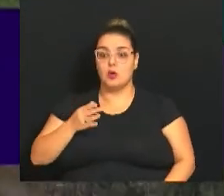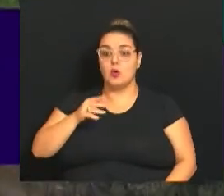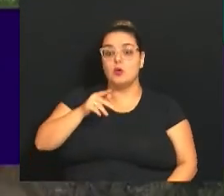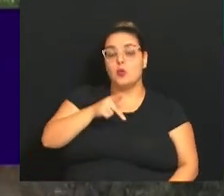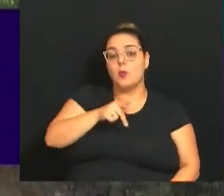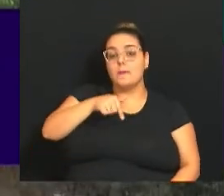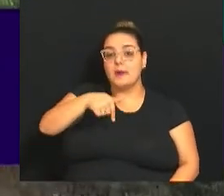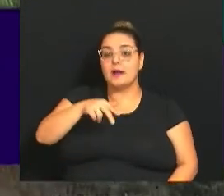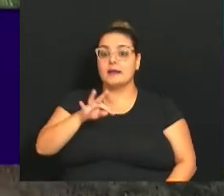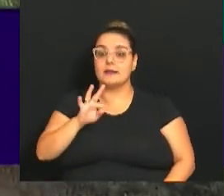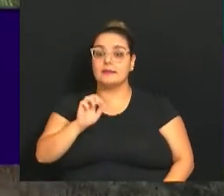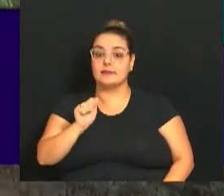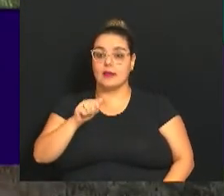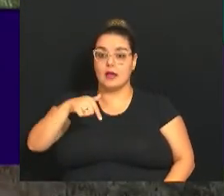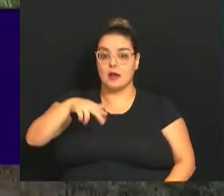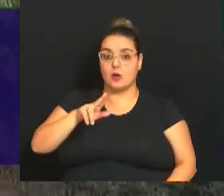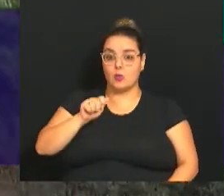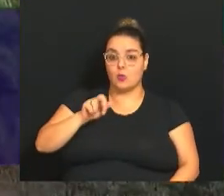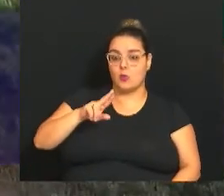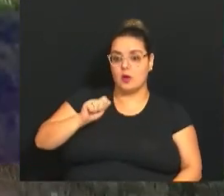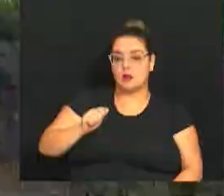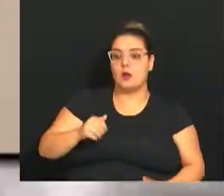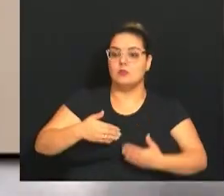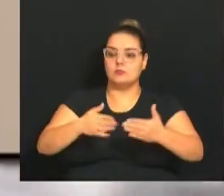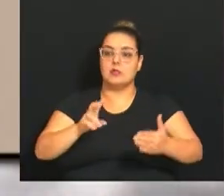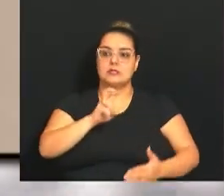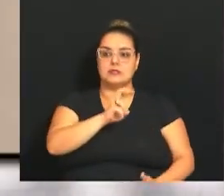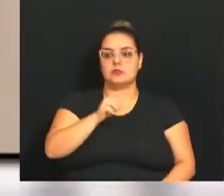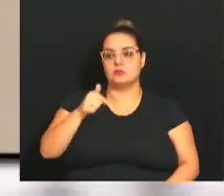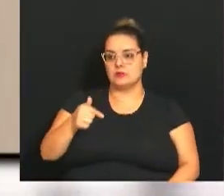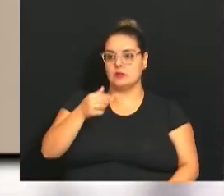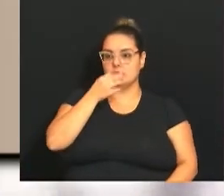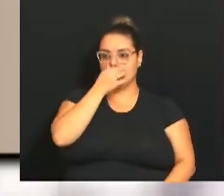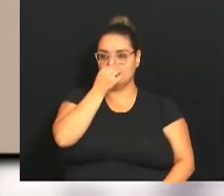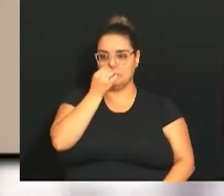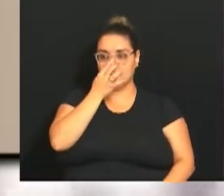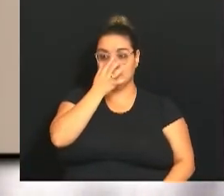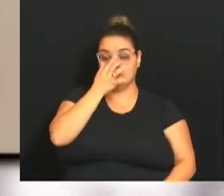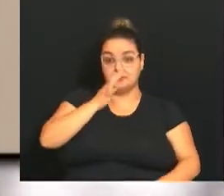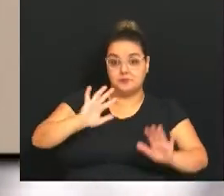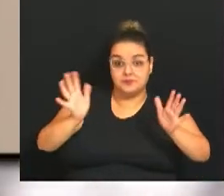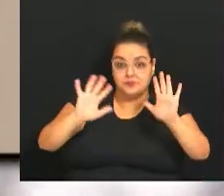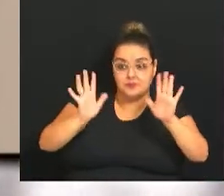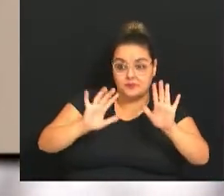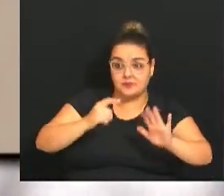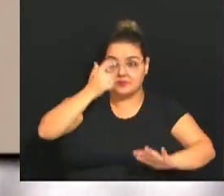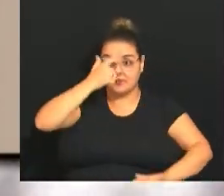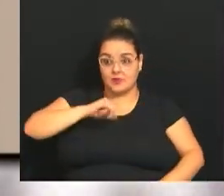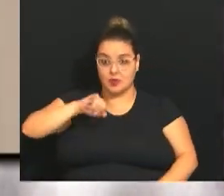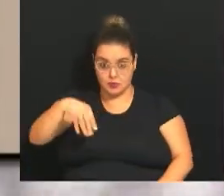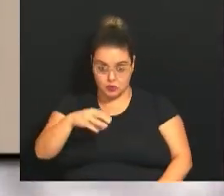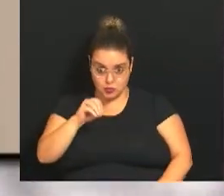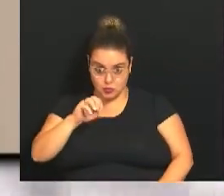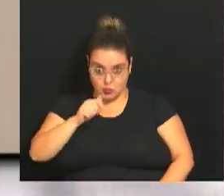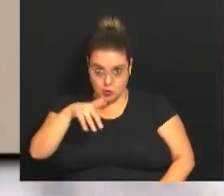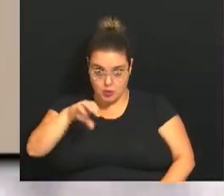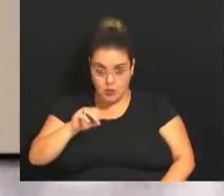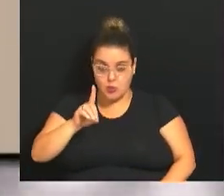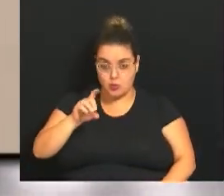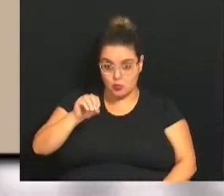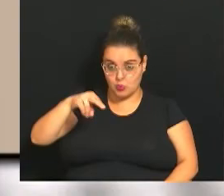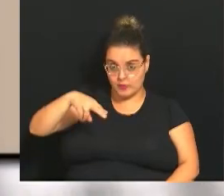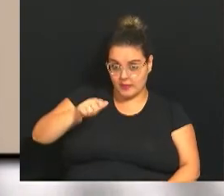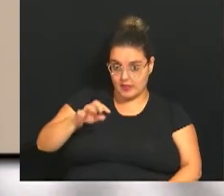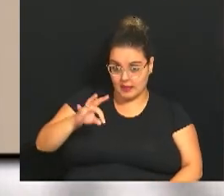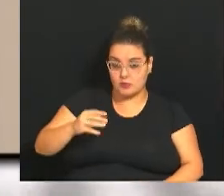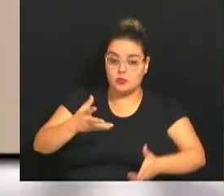a entrada é pelos portões 5 e 7. Alô, pessoal. Eu sou João Donato e quero convidar vocês